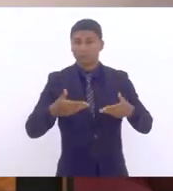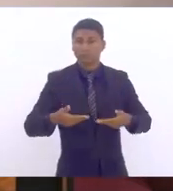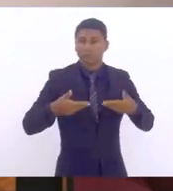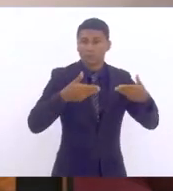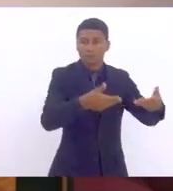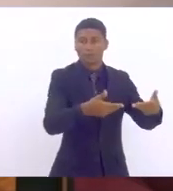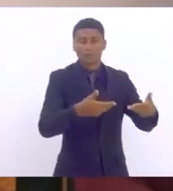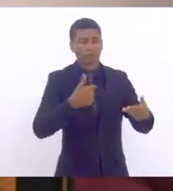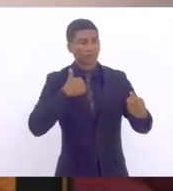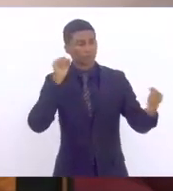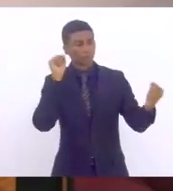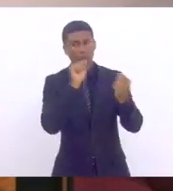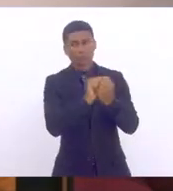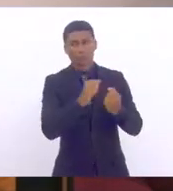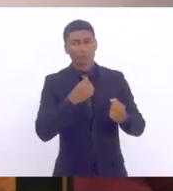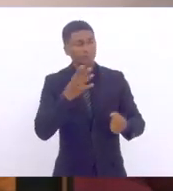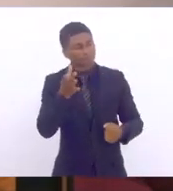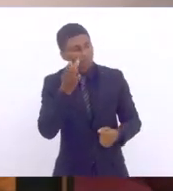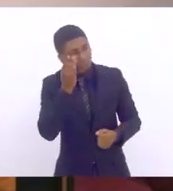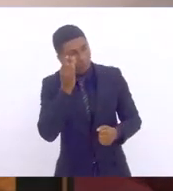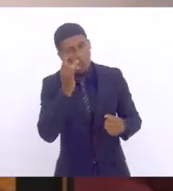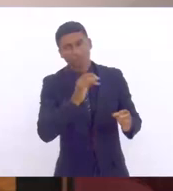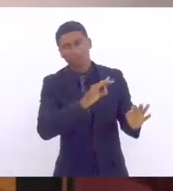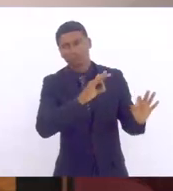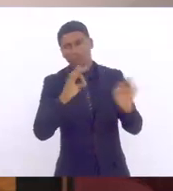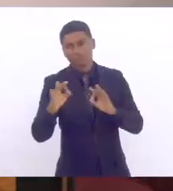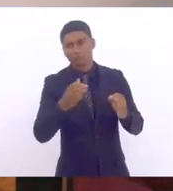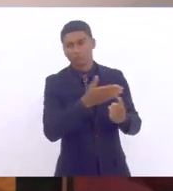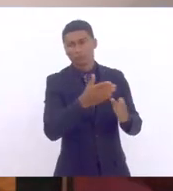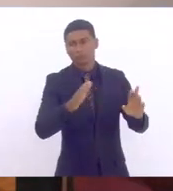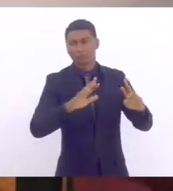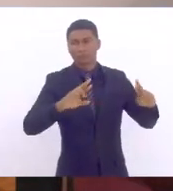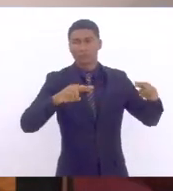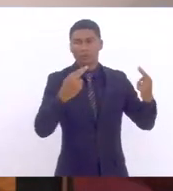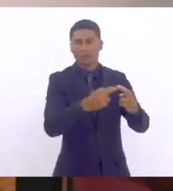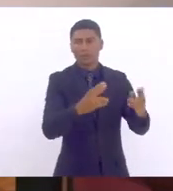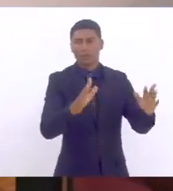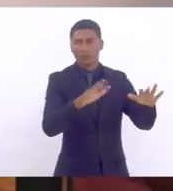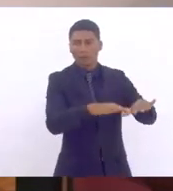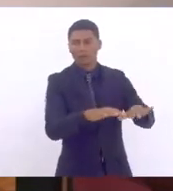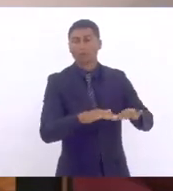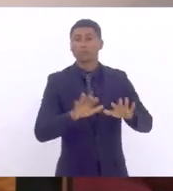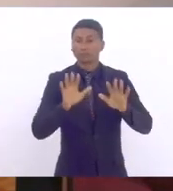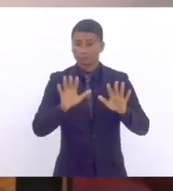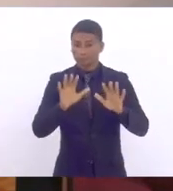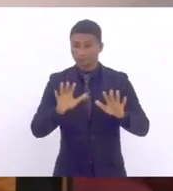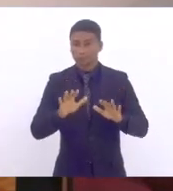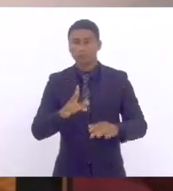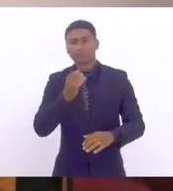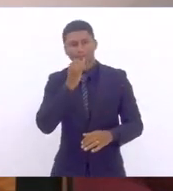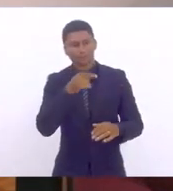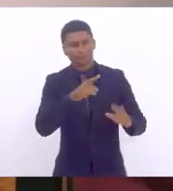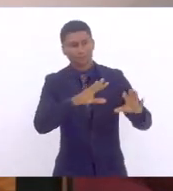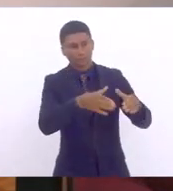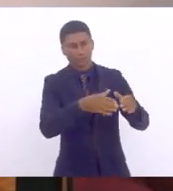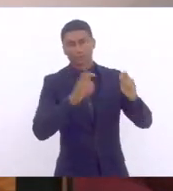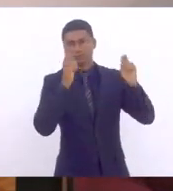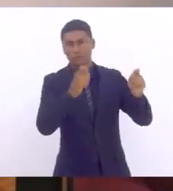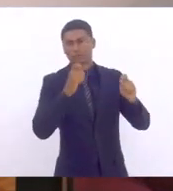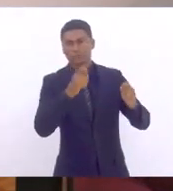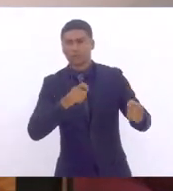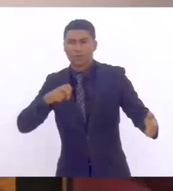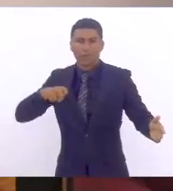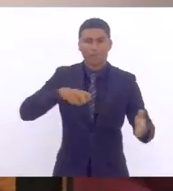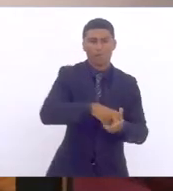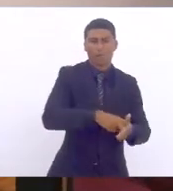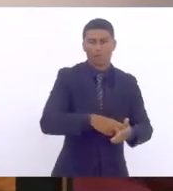junto, assistir, participar do encontro que eles faziam. Agora, punir uma torcida no